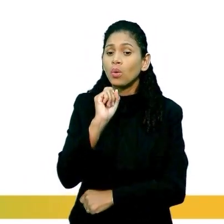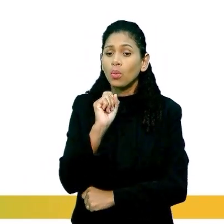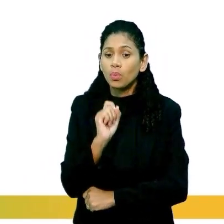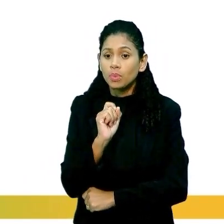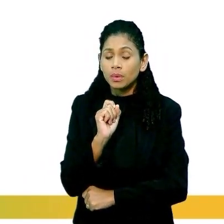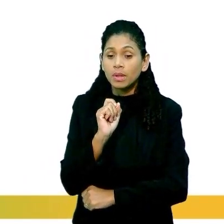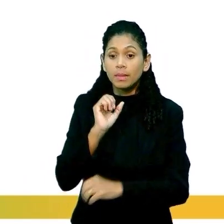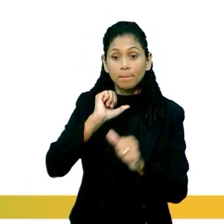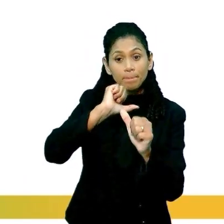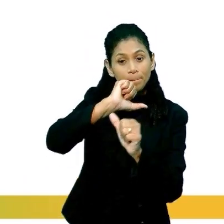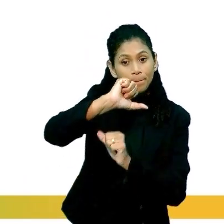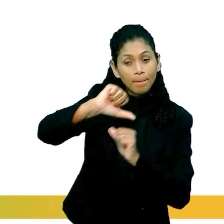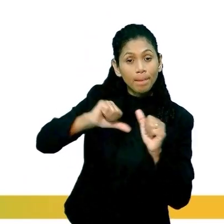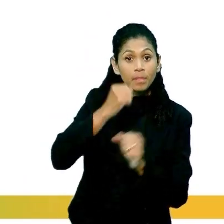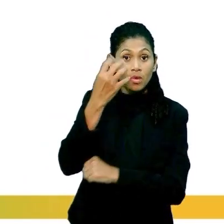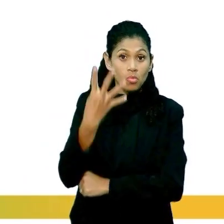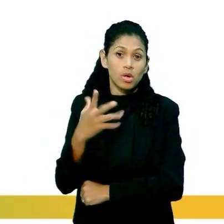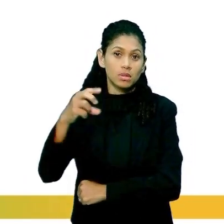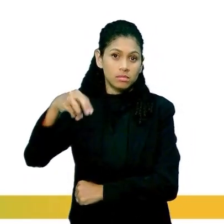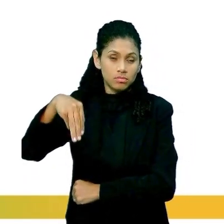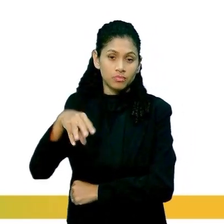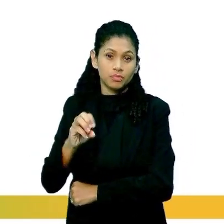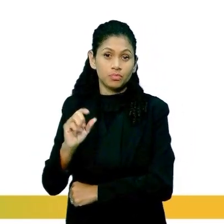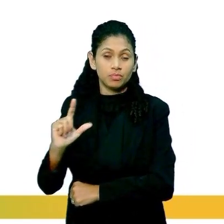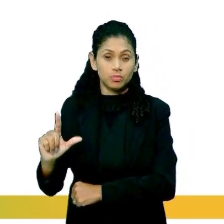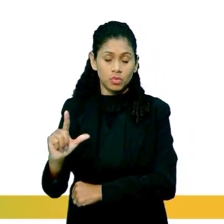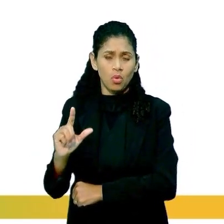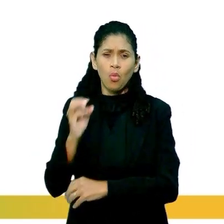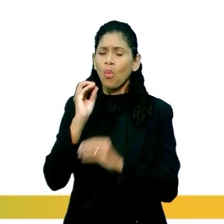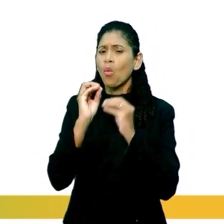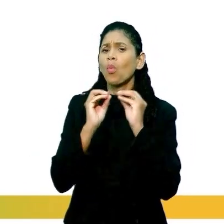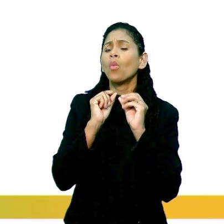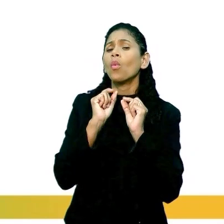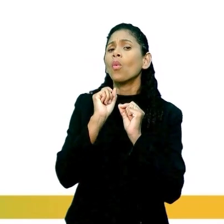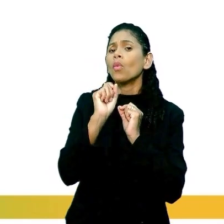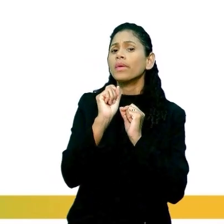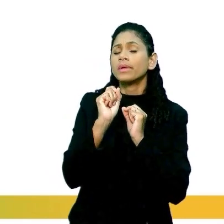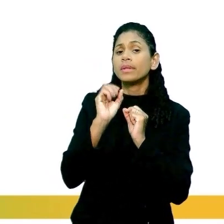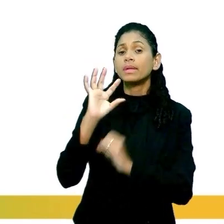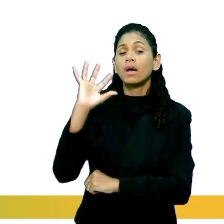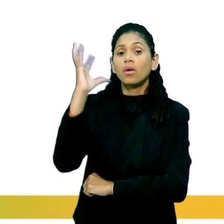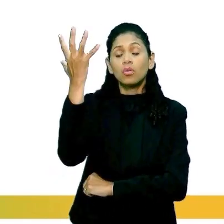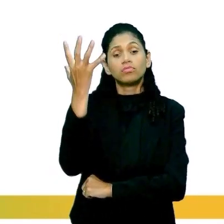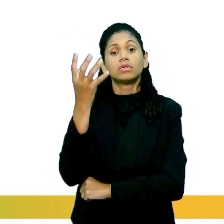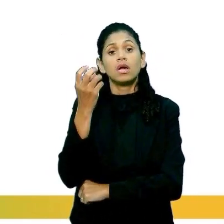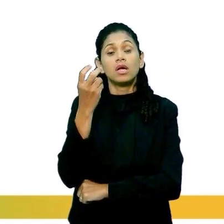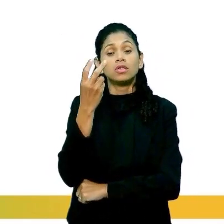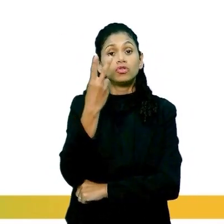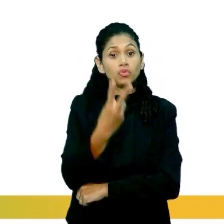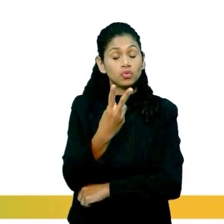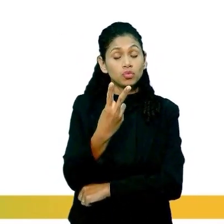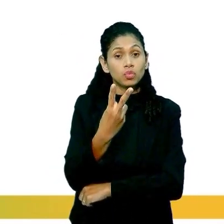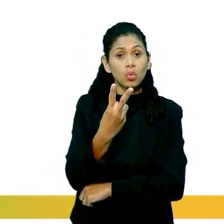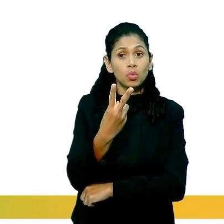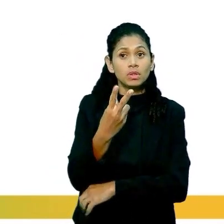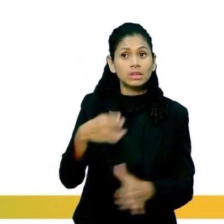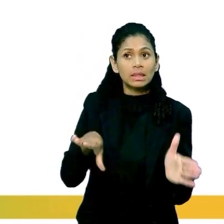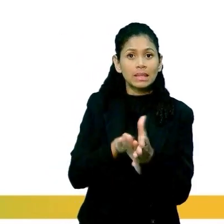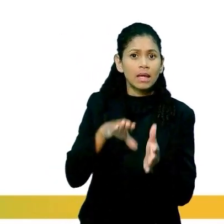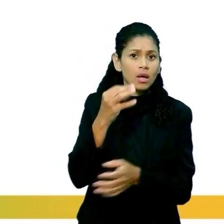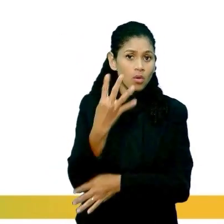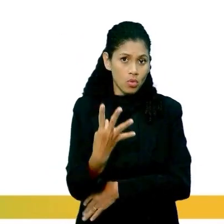proporções definidas. O que acontece de 2 para 4? De 2 para 4 acontece pelo menos uma dobra. Então ela só